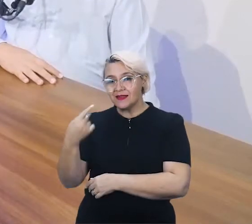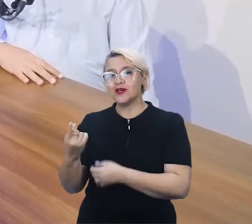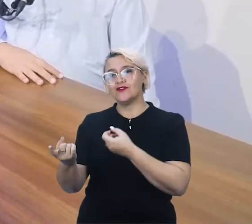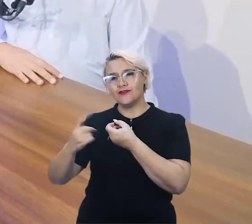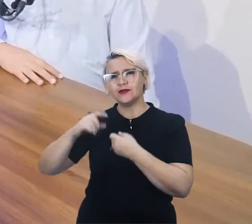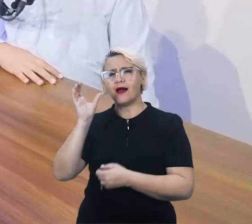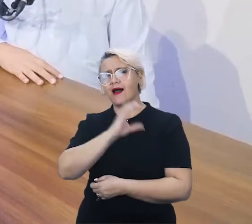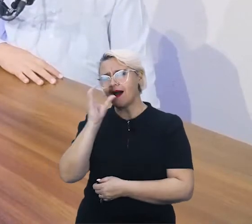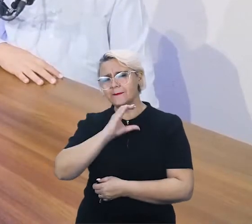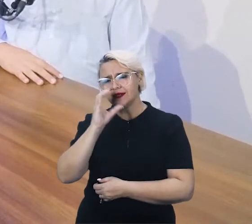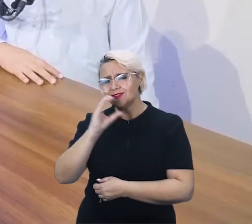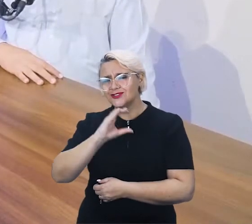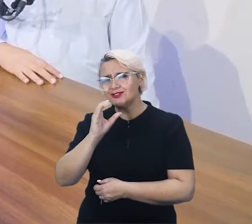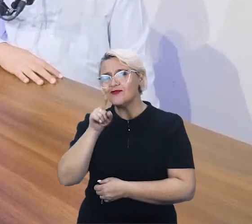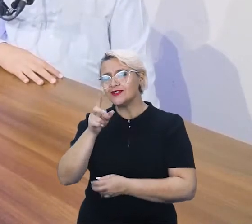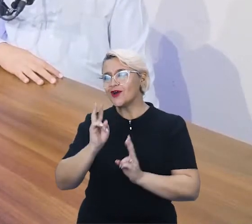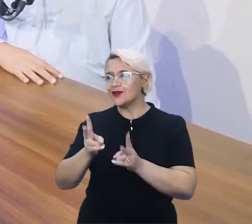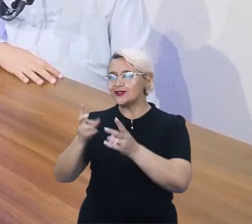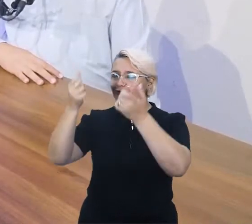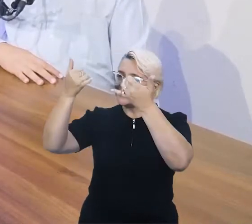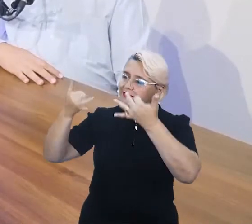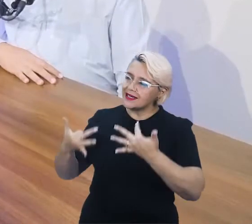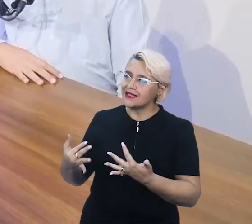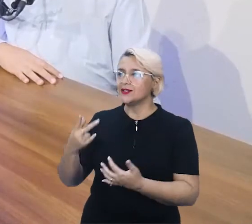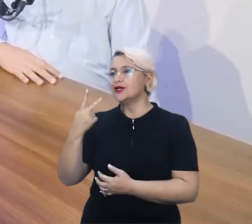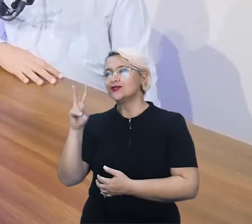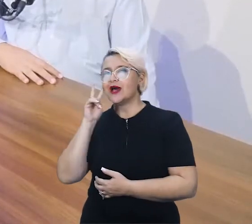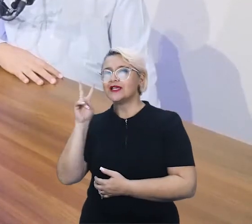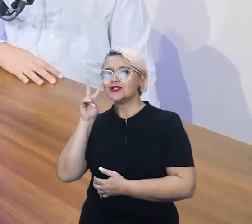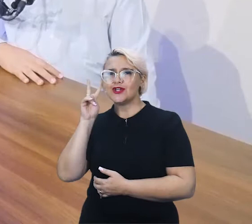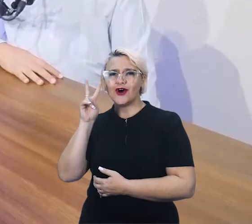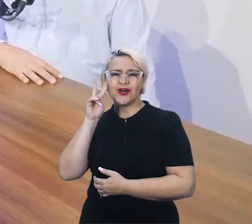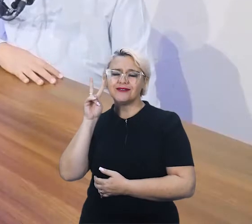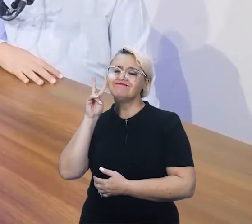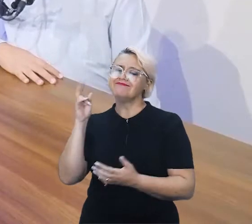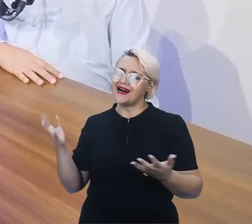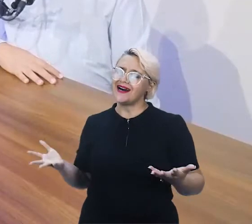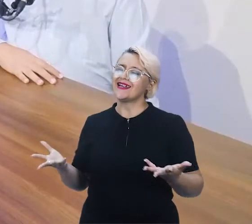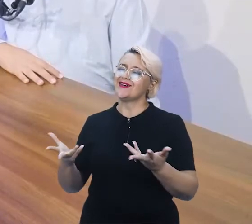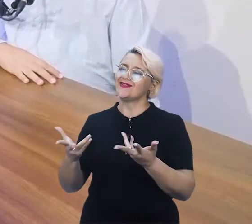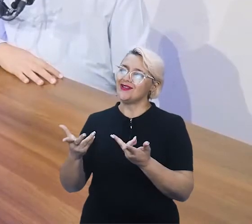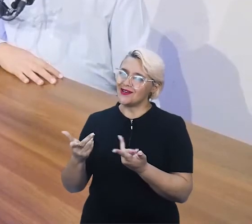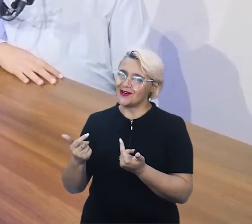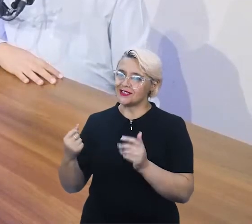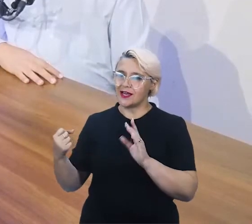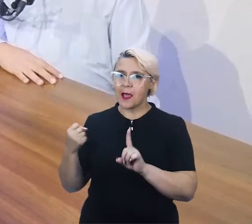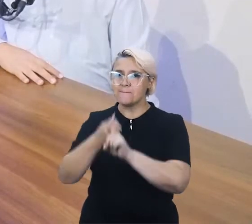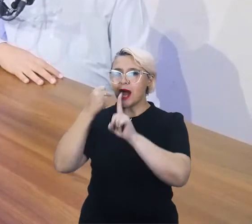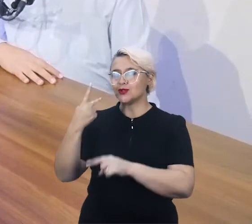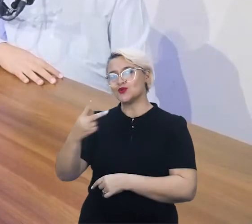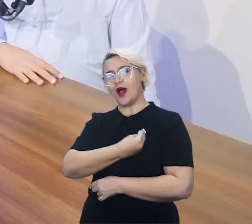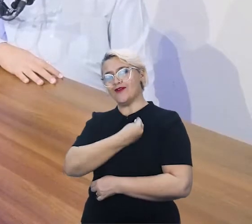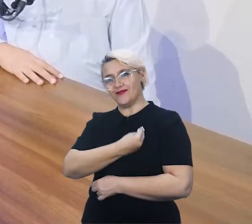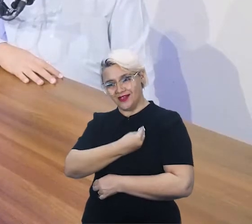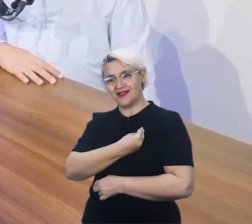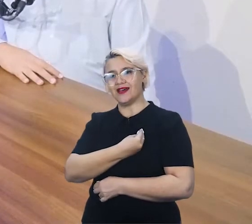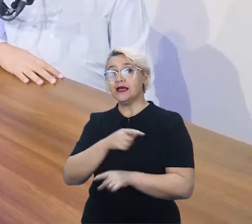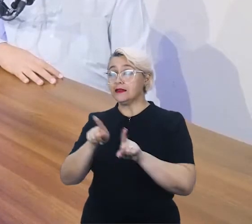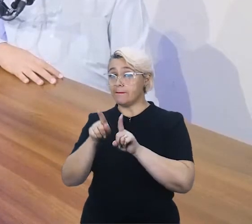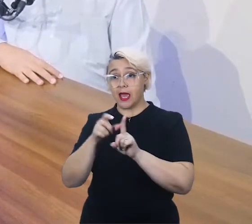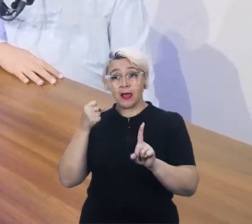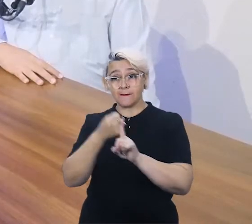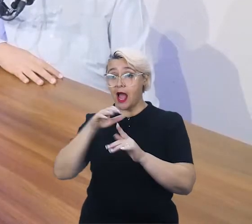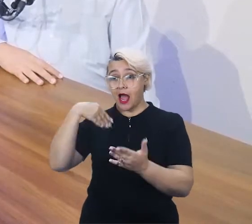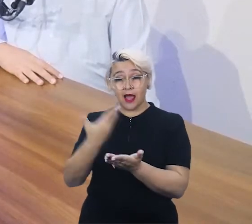volta rapidão e você continua nos contando essas histórias maravilhosas que impactaram a sua vida e que impactam